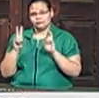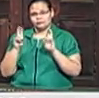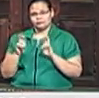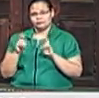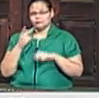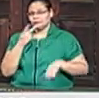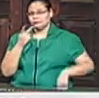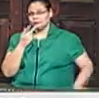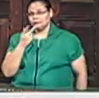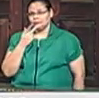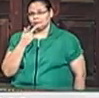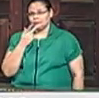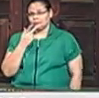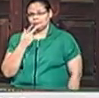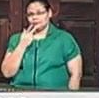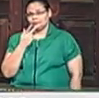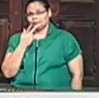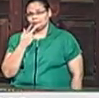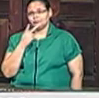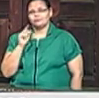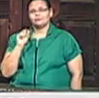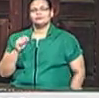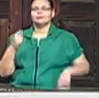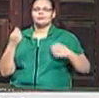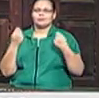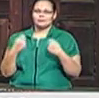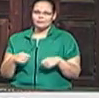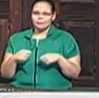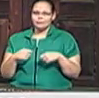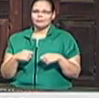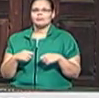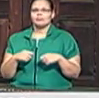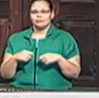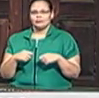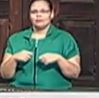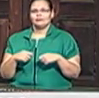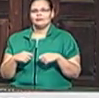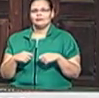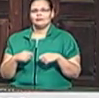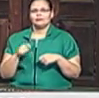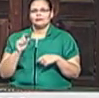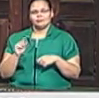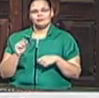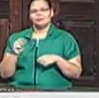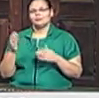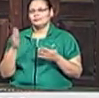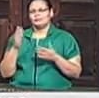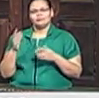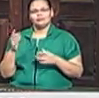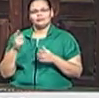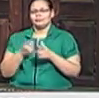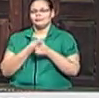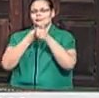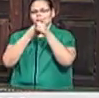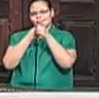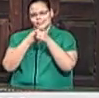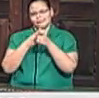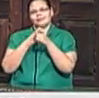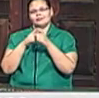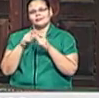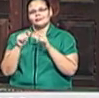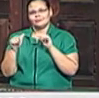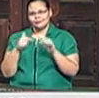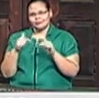aqui falo da possibilidade de suspender atividades